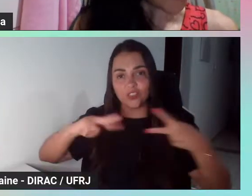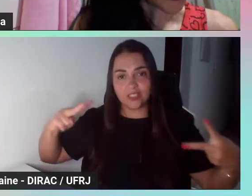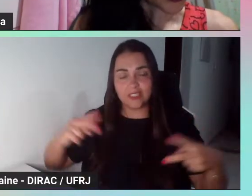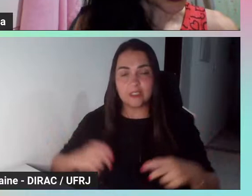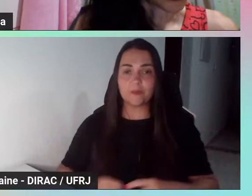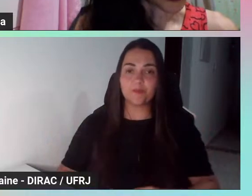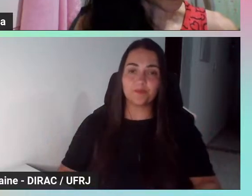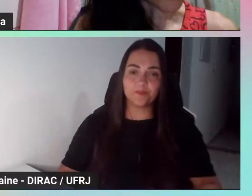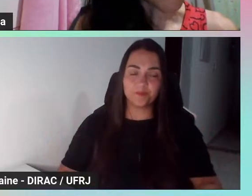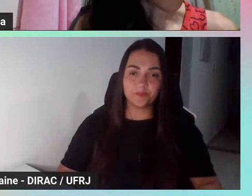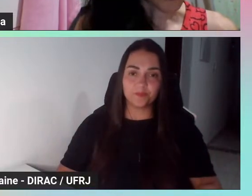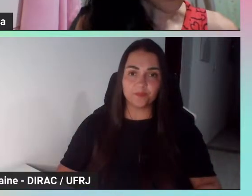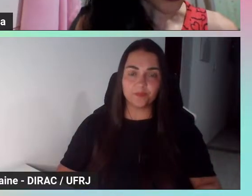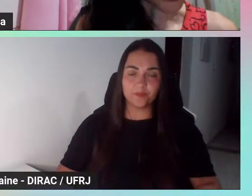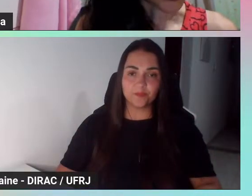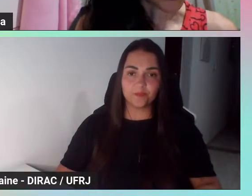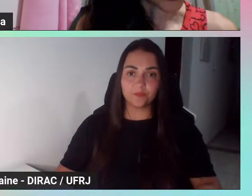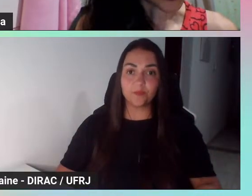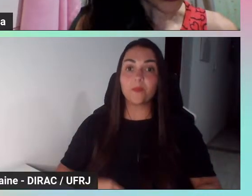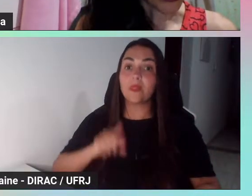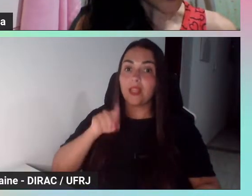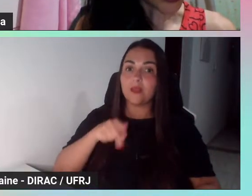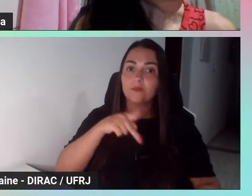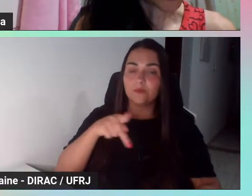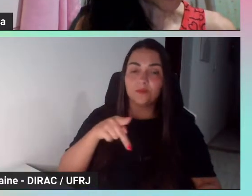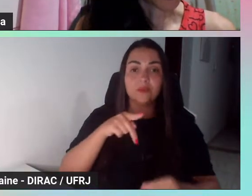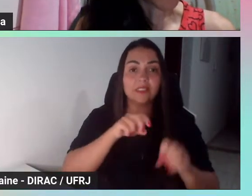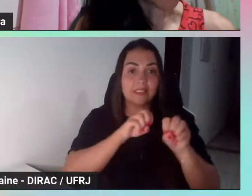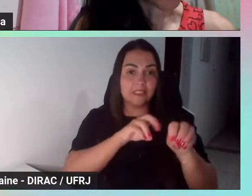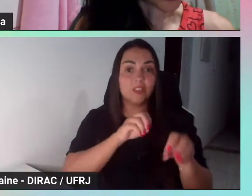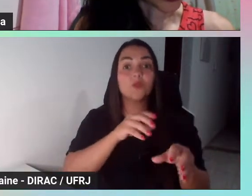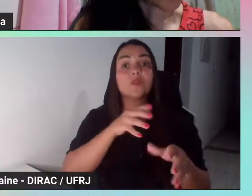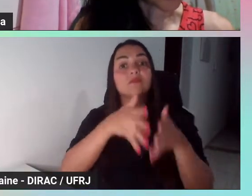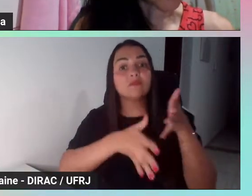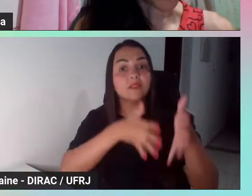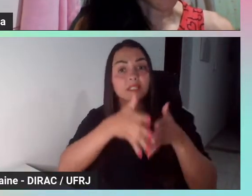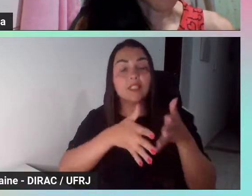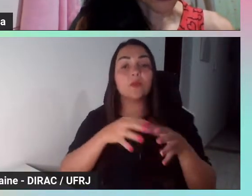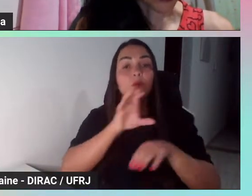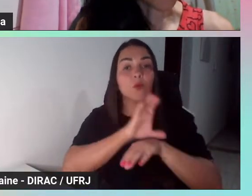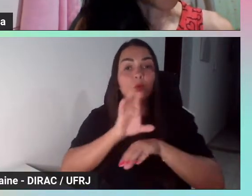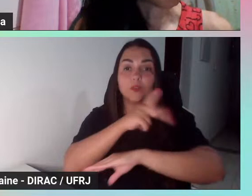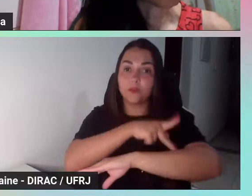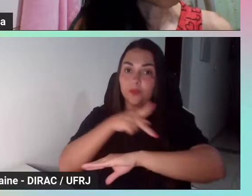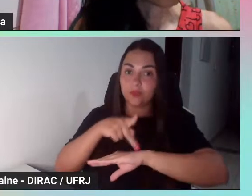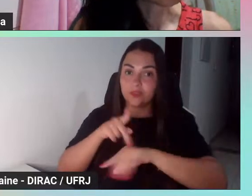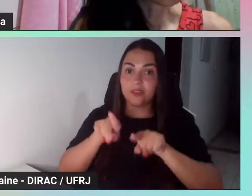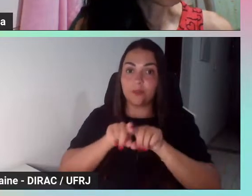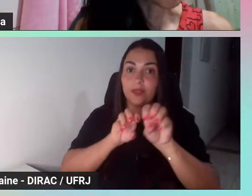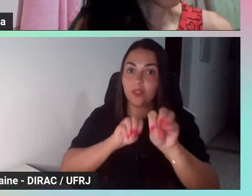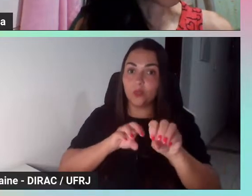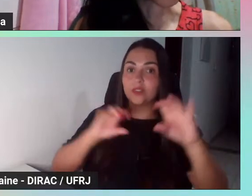autora de livros de educação de matemática e de Libras, para os cursos de pedagogia e educação especial.